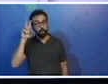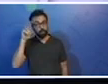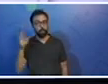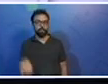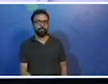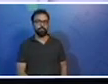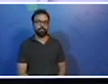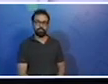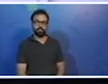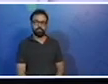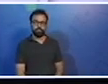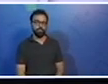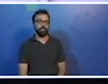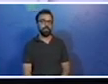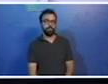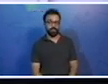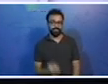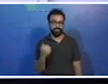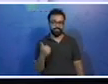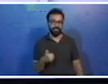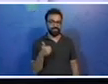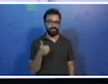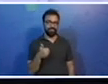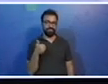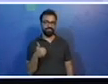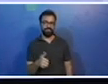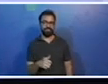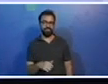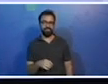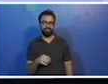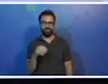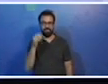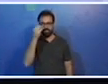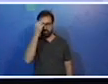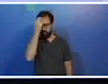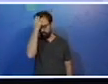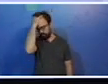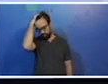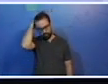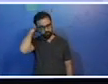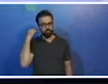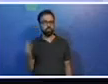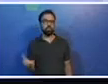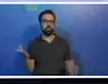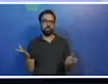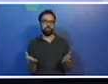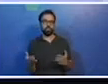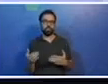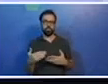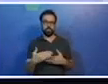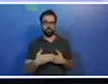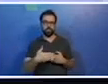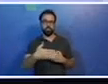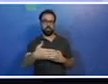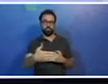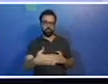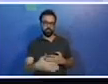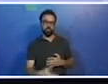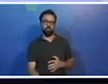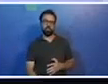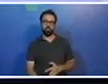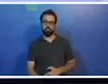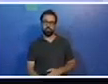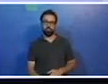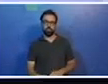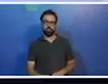disso? Beleza. Perfeito. Presente contínuo é outro verbo, é outra variação do